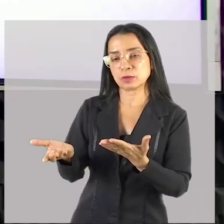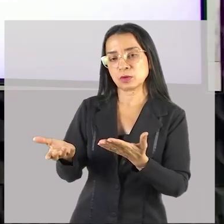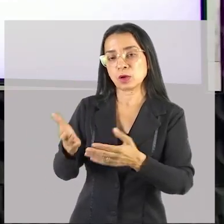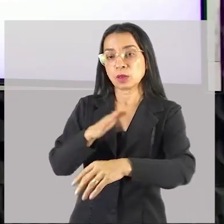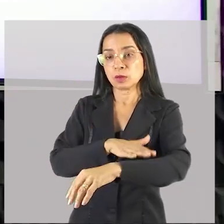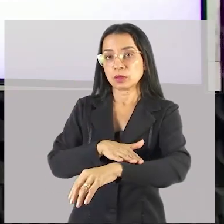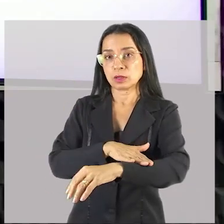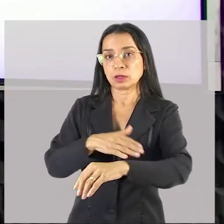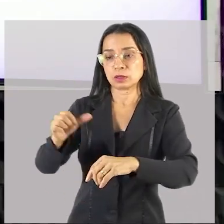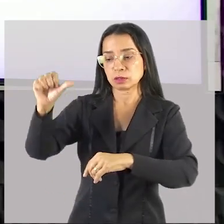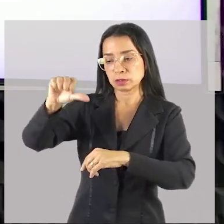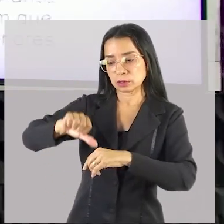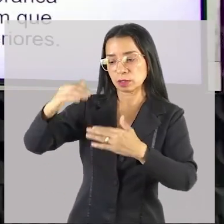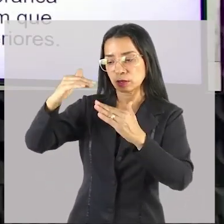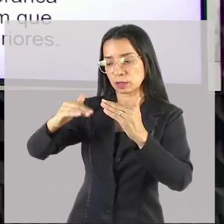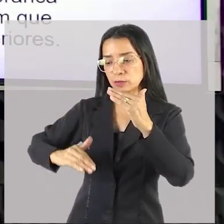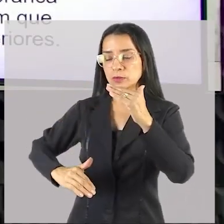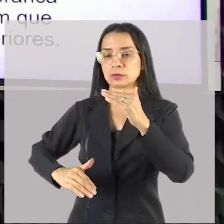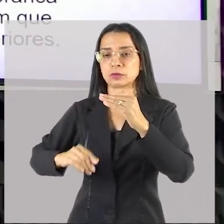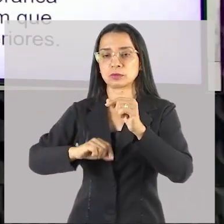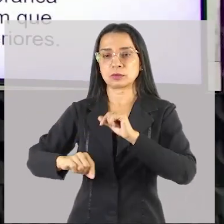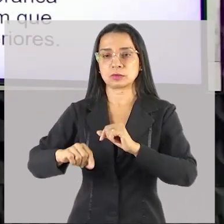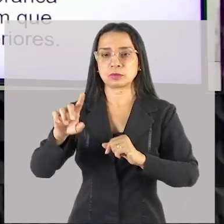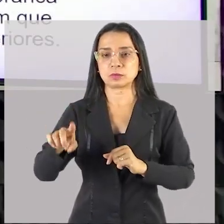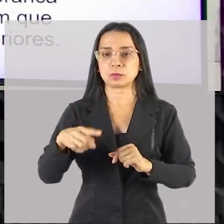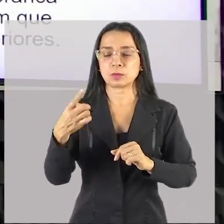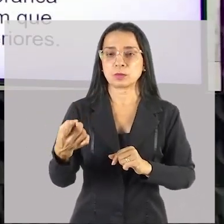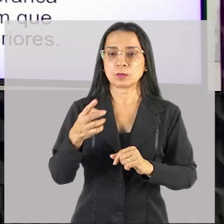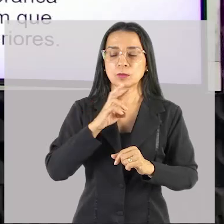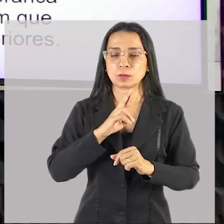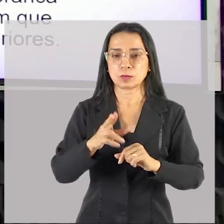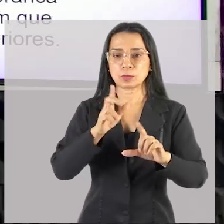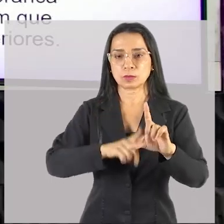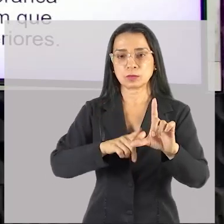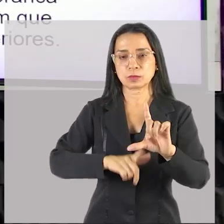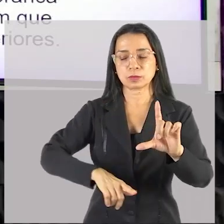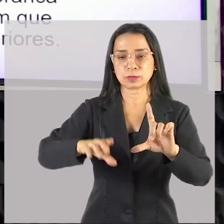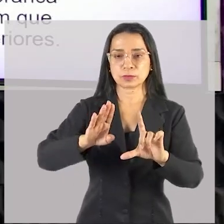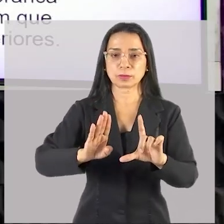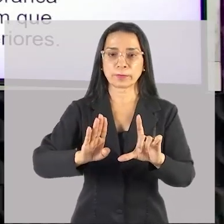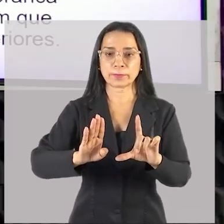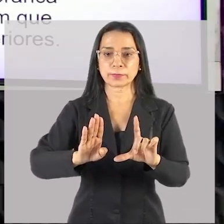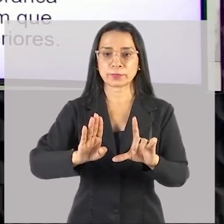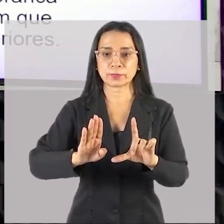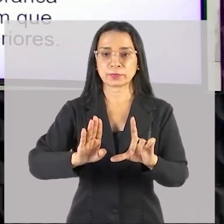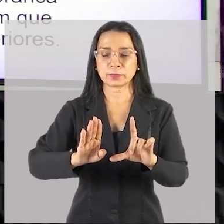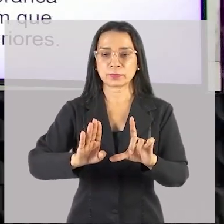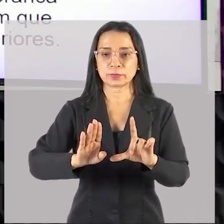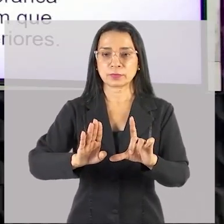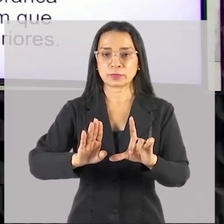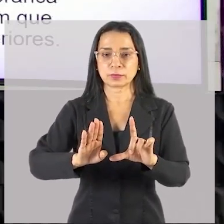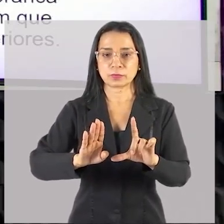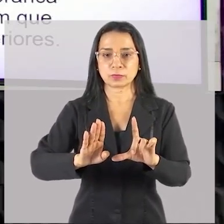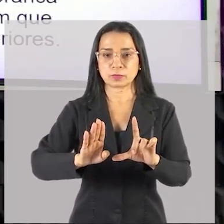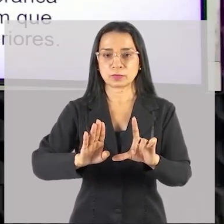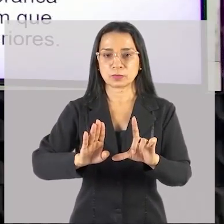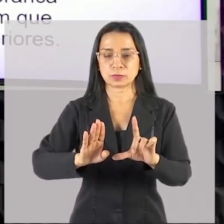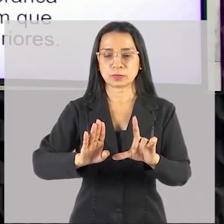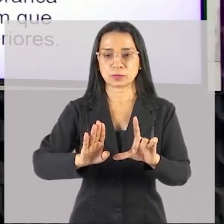não possui alma e o escravo possui. Né? E ele precisa se ocupar do